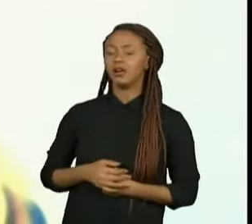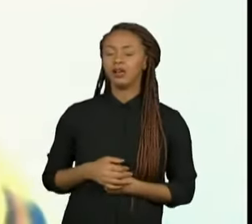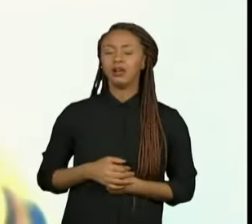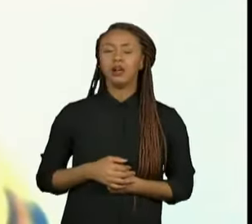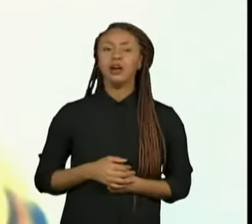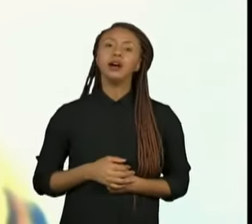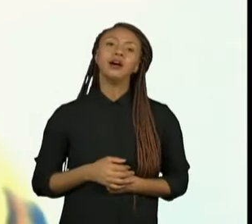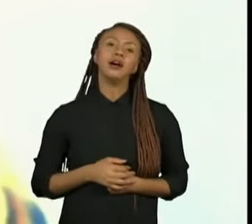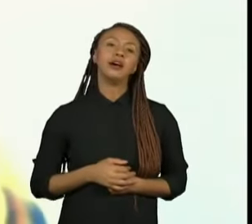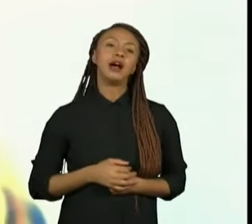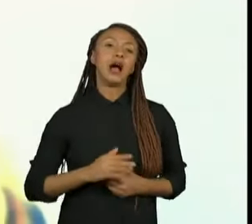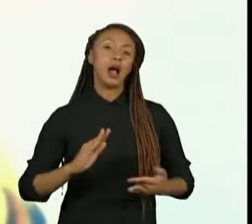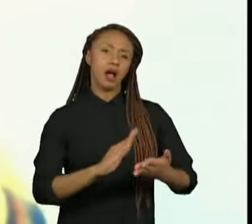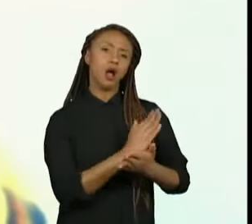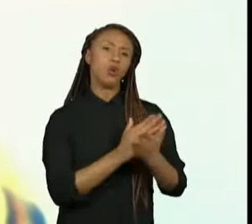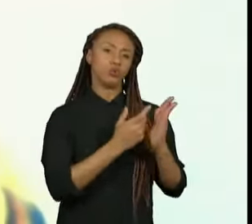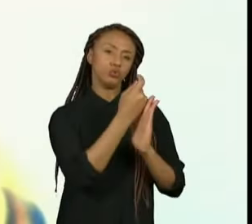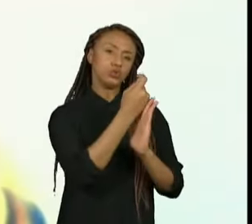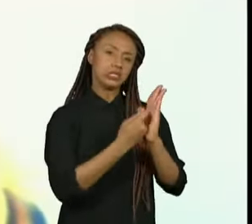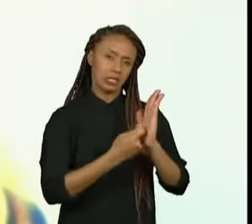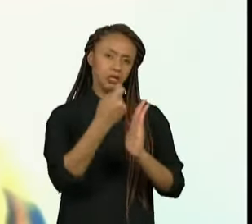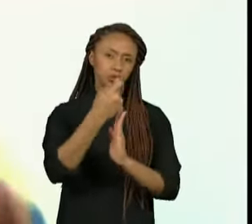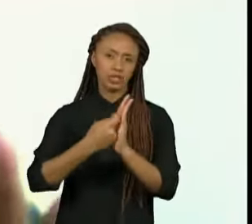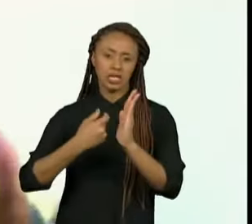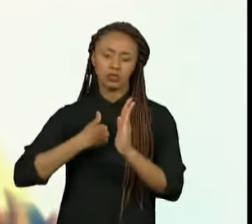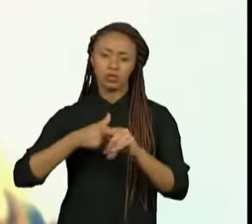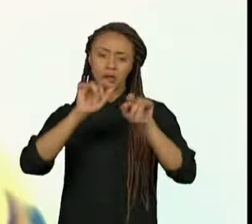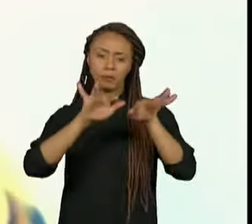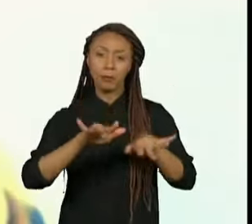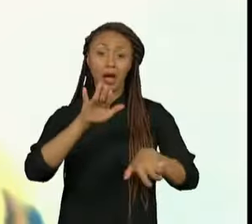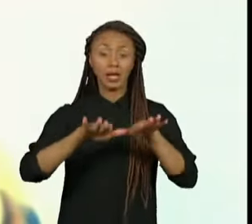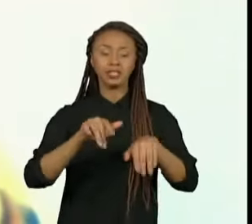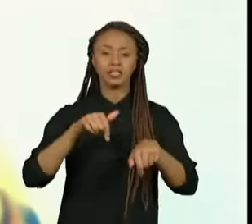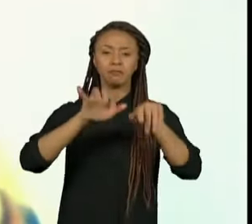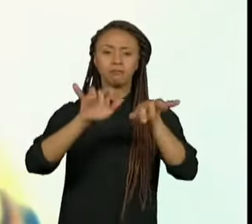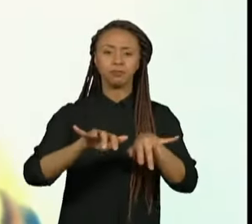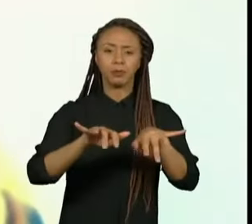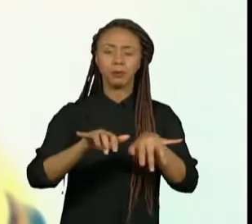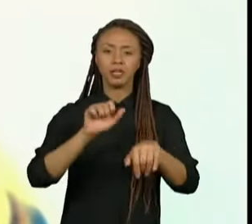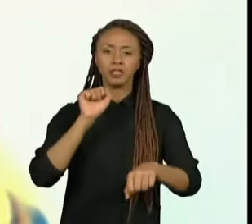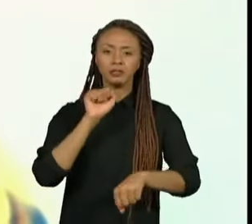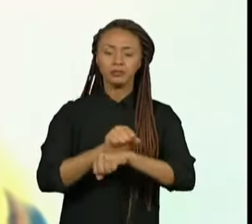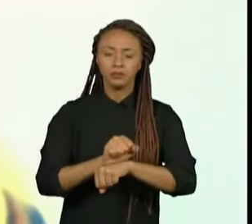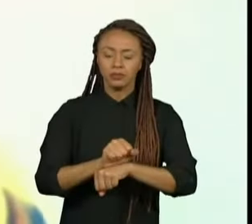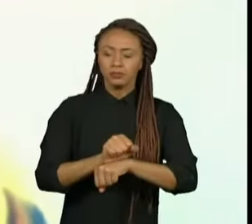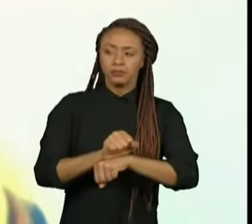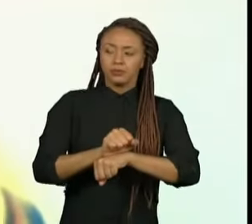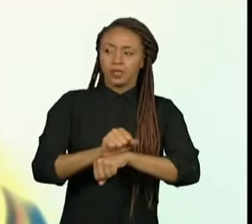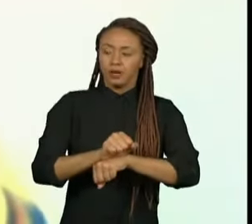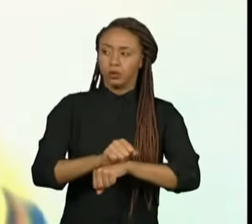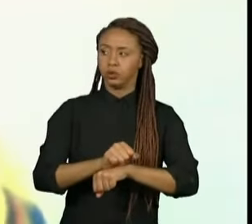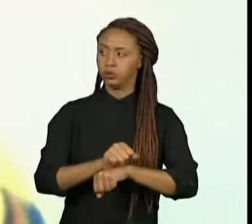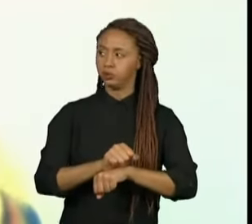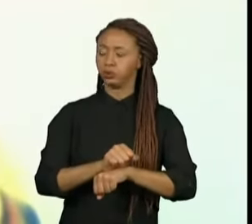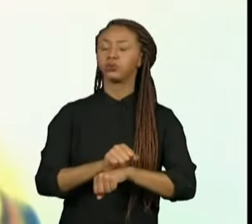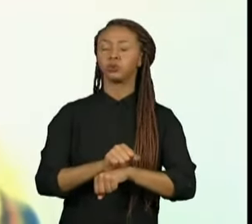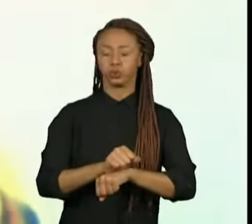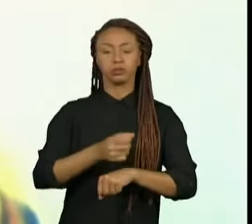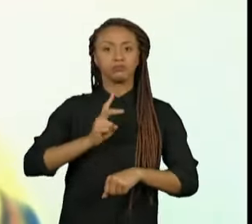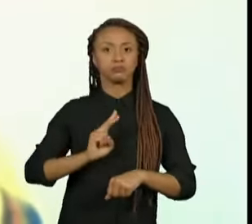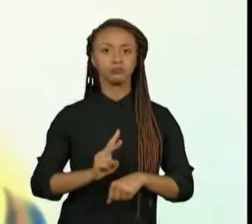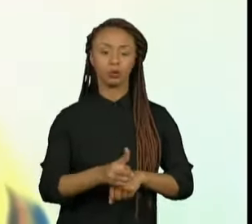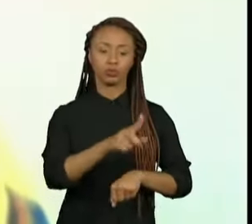A determinados textos que eu estou escrevendo, eu tenho que parar e tomar fôlego para poder